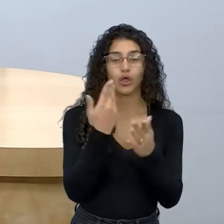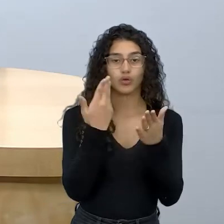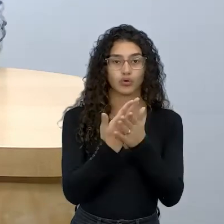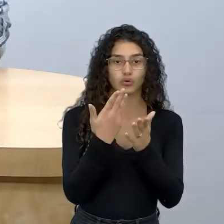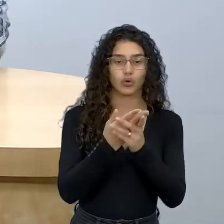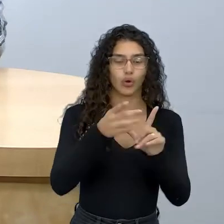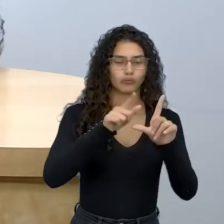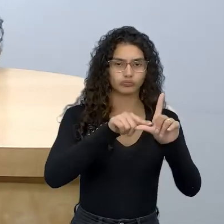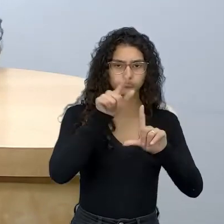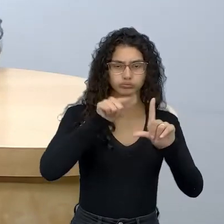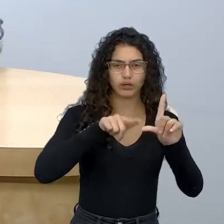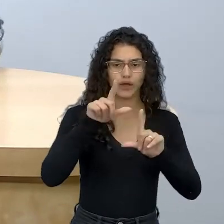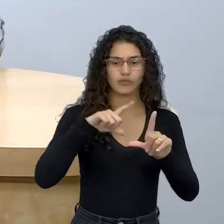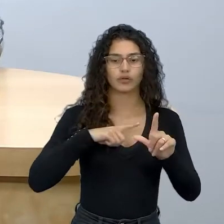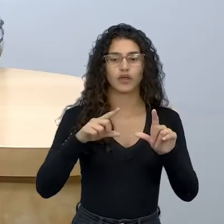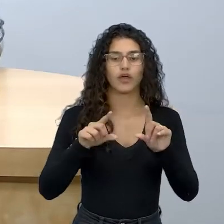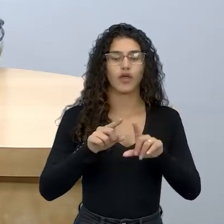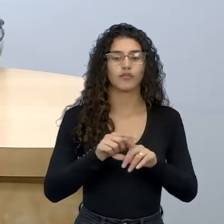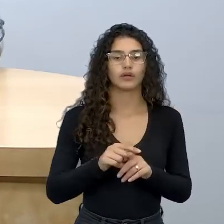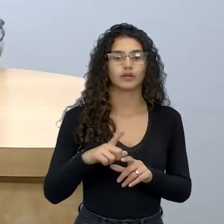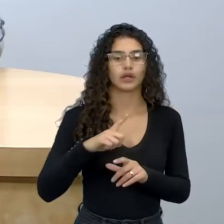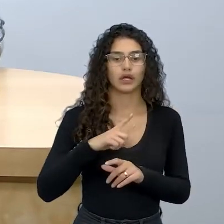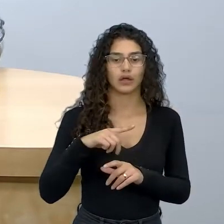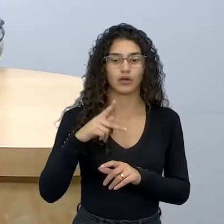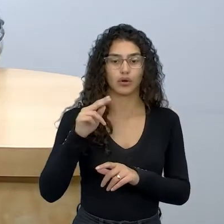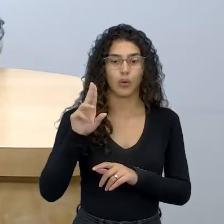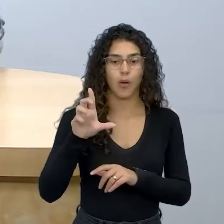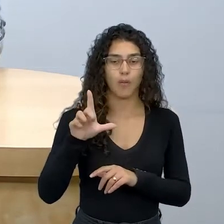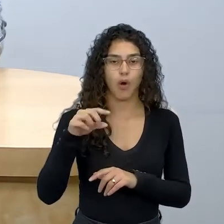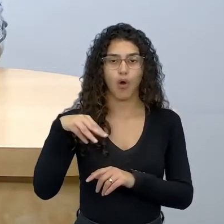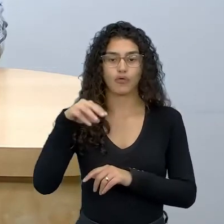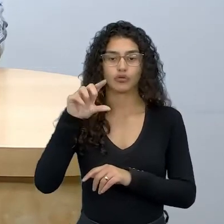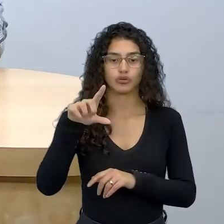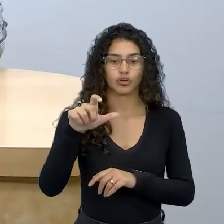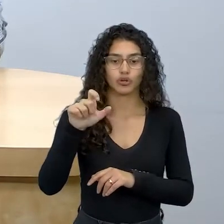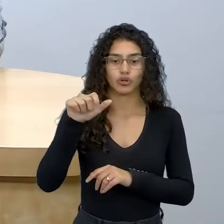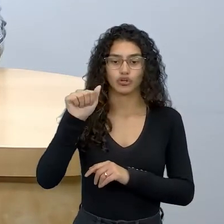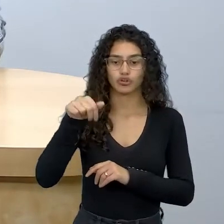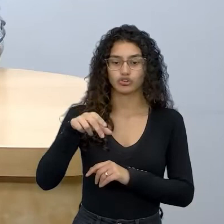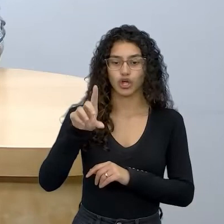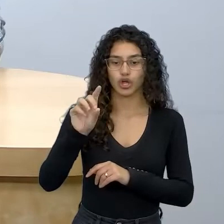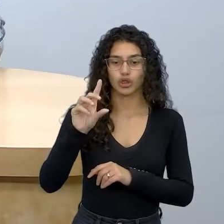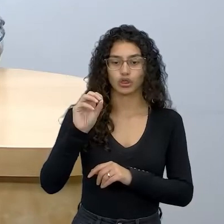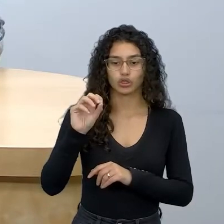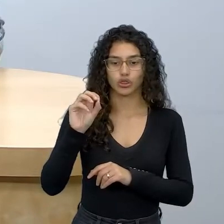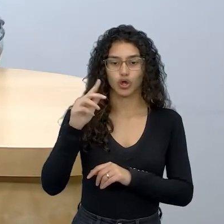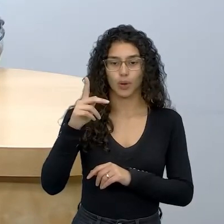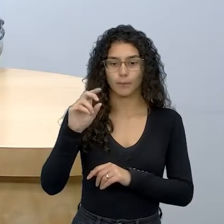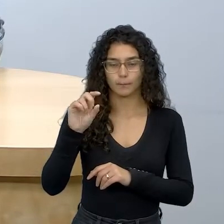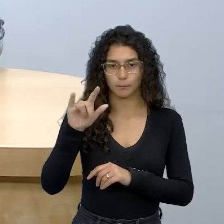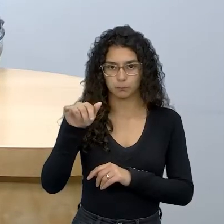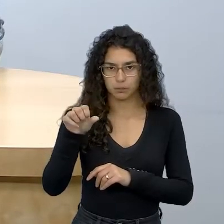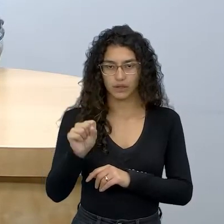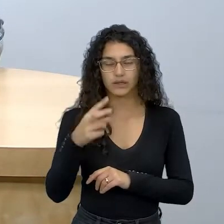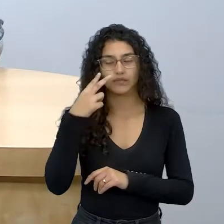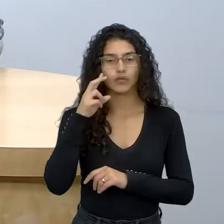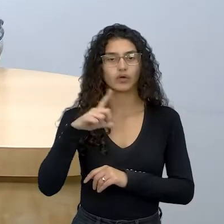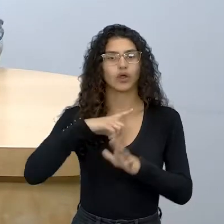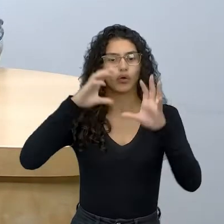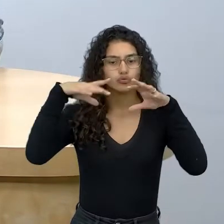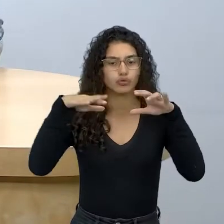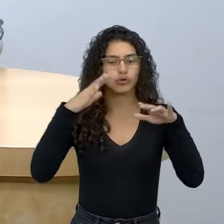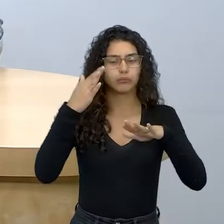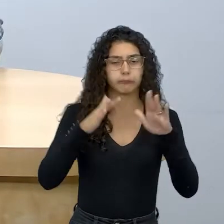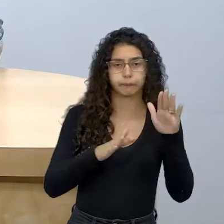gráfico do índice pluviométrico de Xandópolis, né? E vimos que eles têm chuvas regulares, as